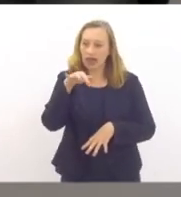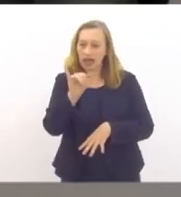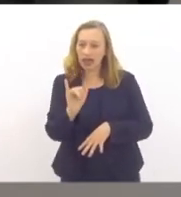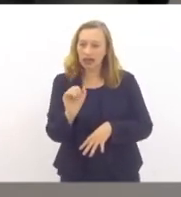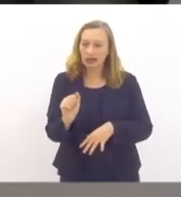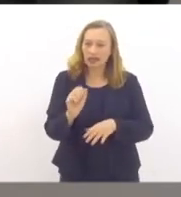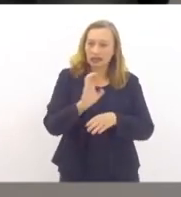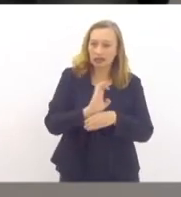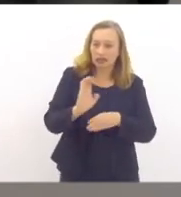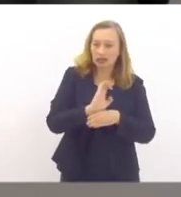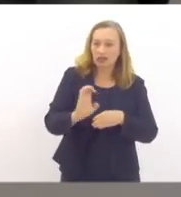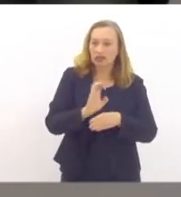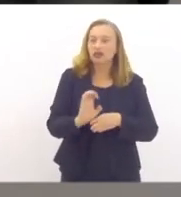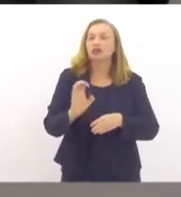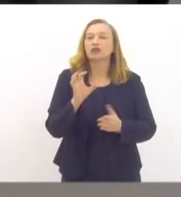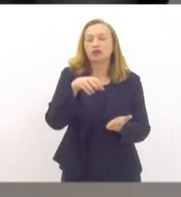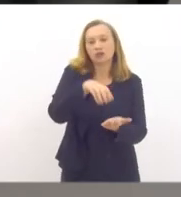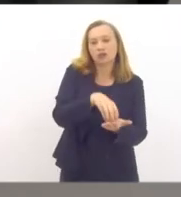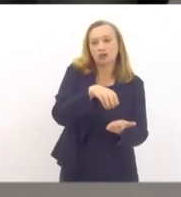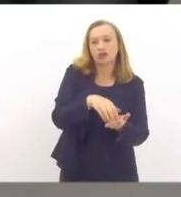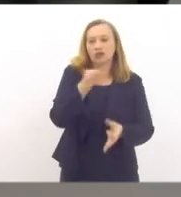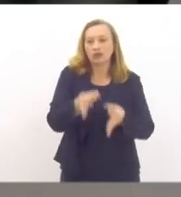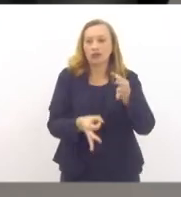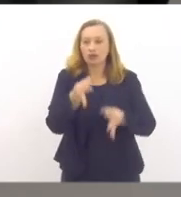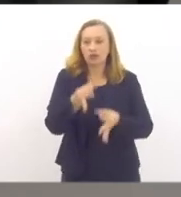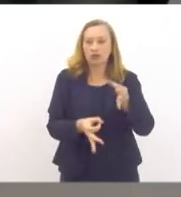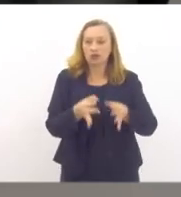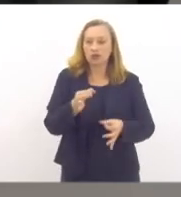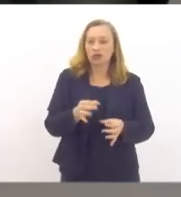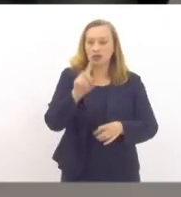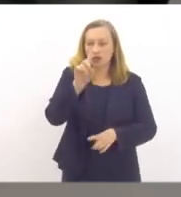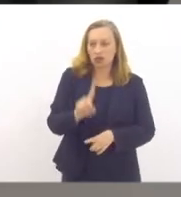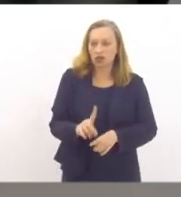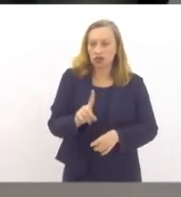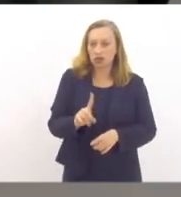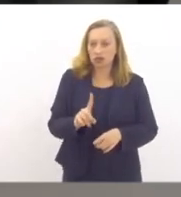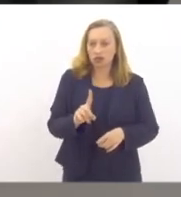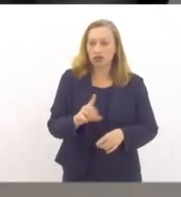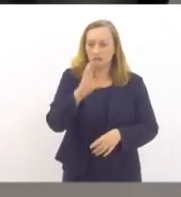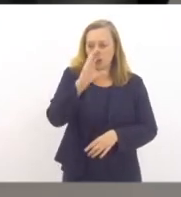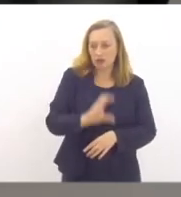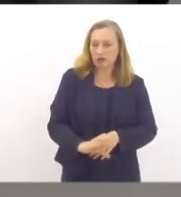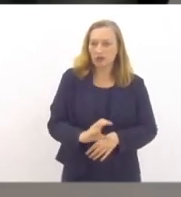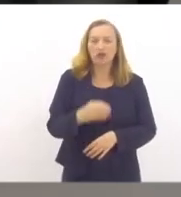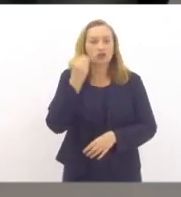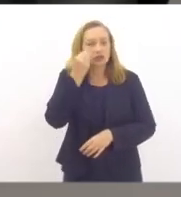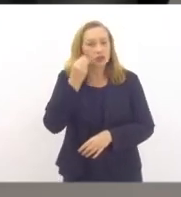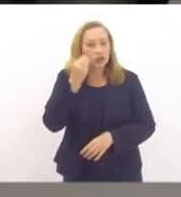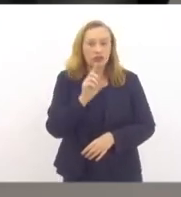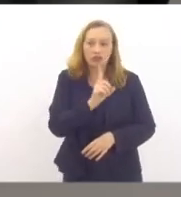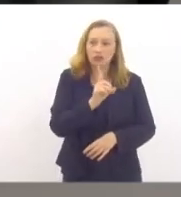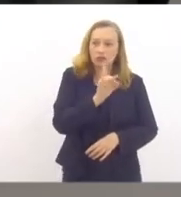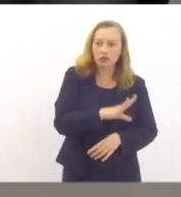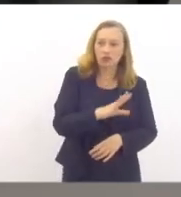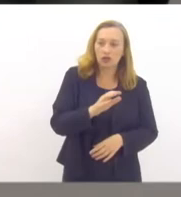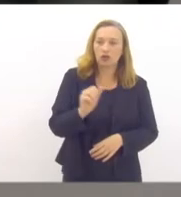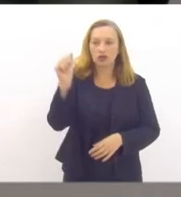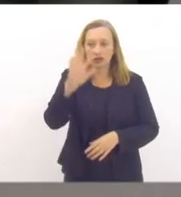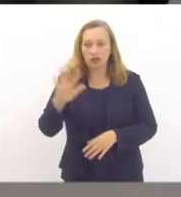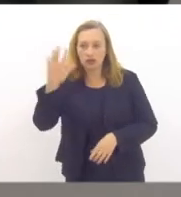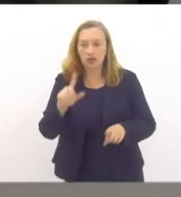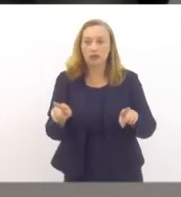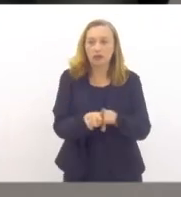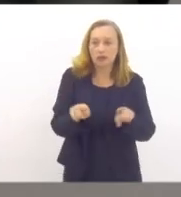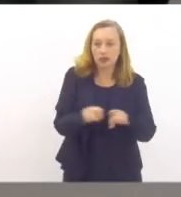no Centro pela Justiça e Direito Internacional, o CEGIL. Ela tem experiência não só a nível nacional, como no